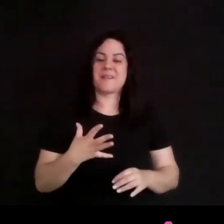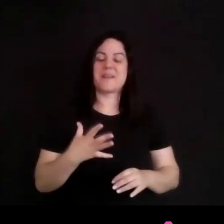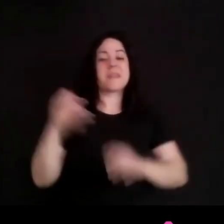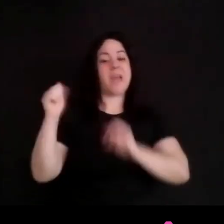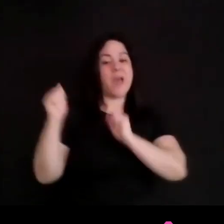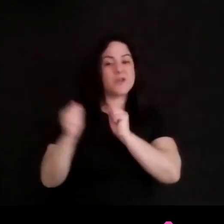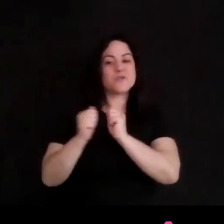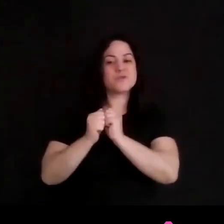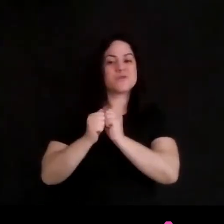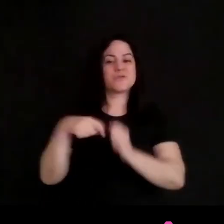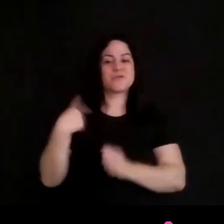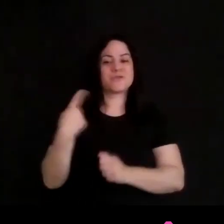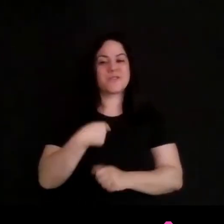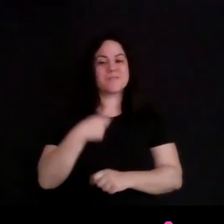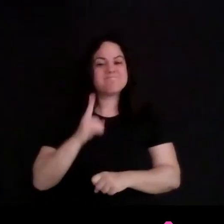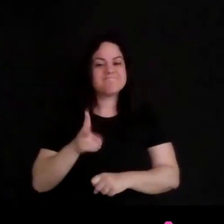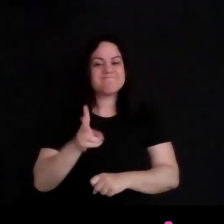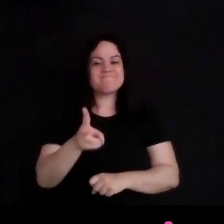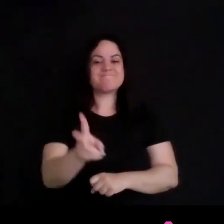todo o tempo.